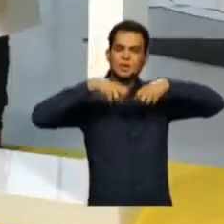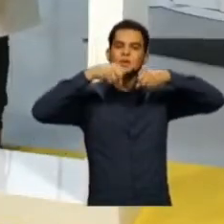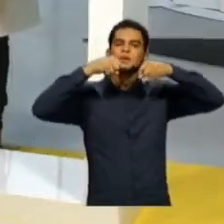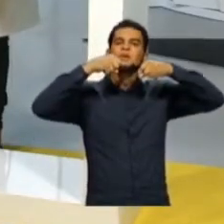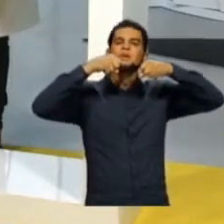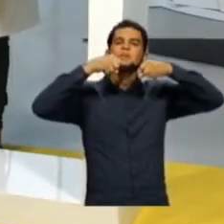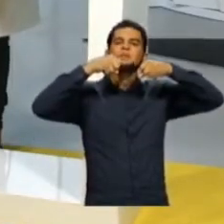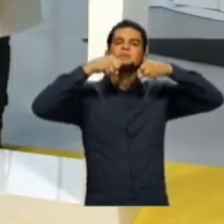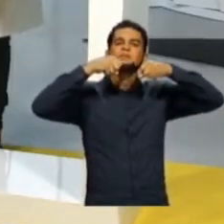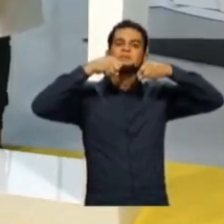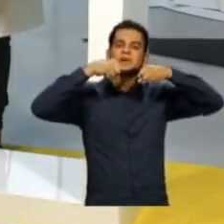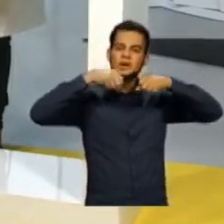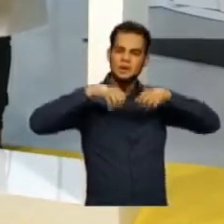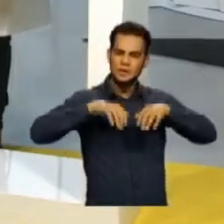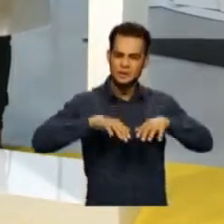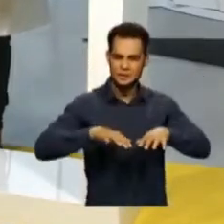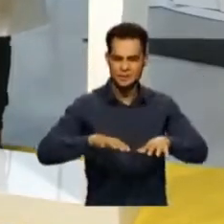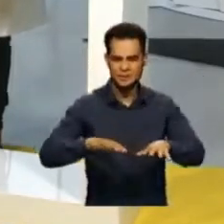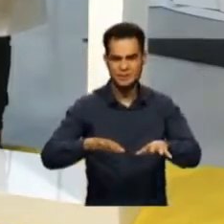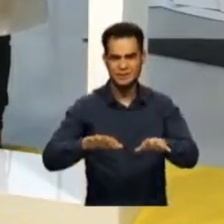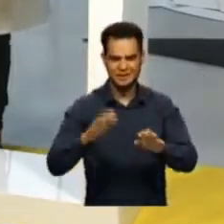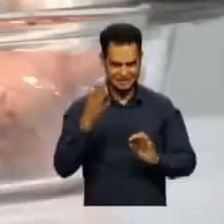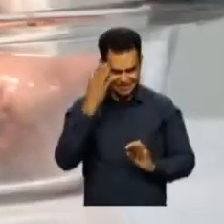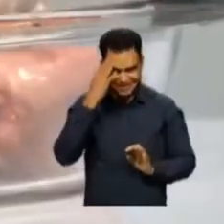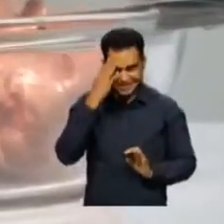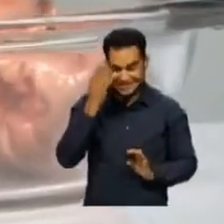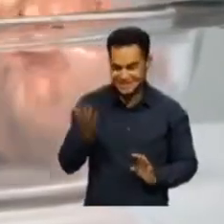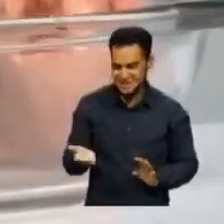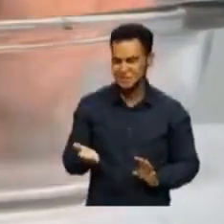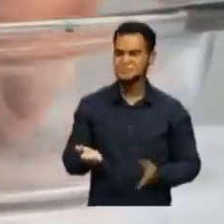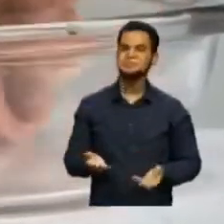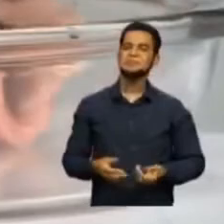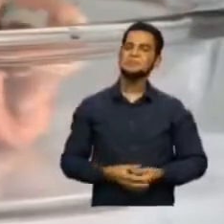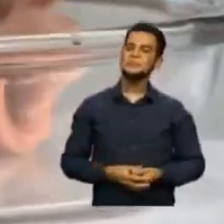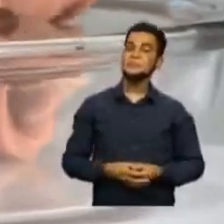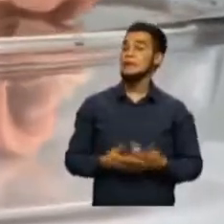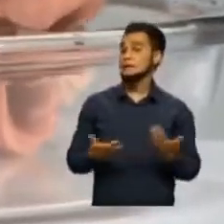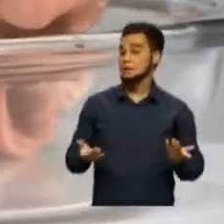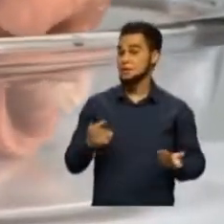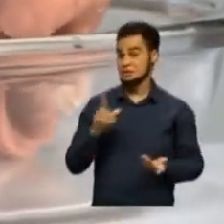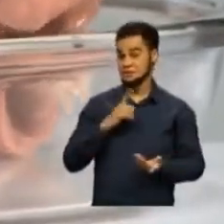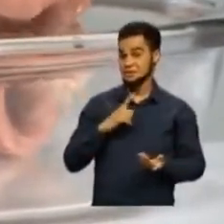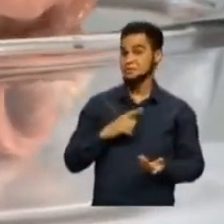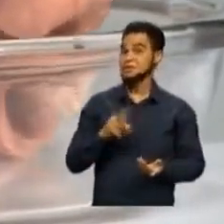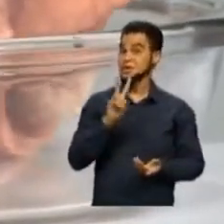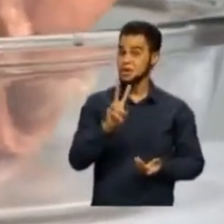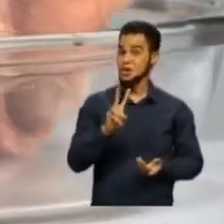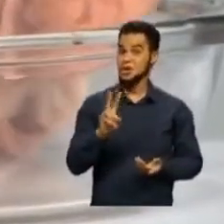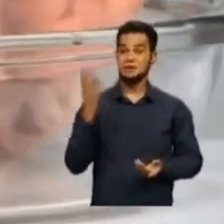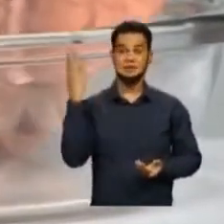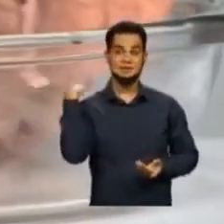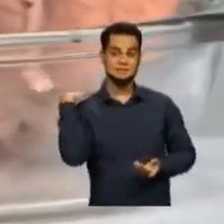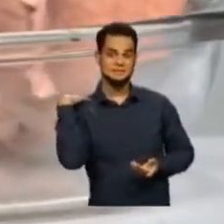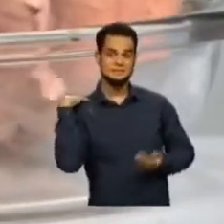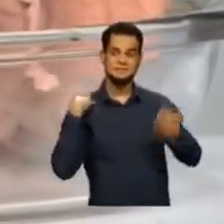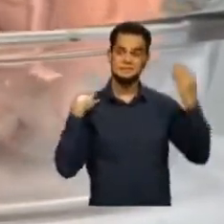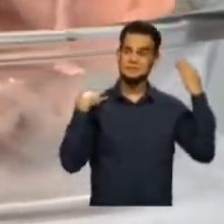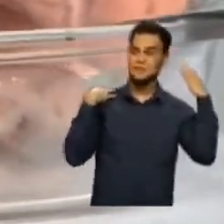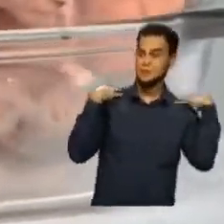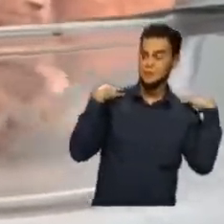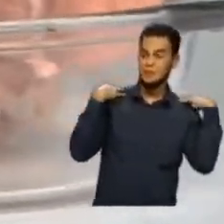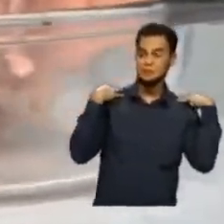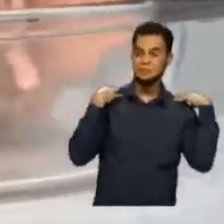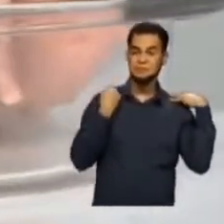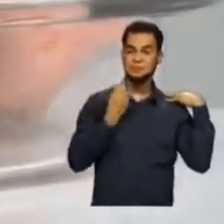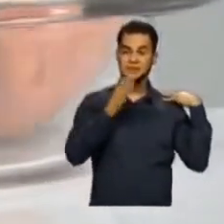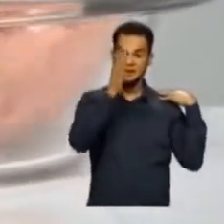ficar mais vazio. Então, nós temos dois pulmões e existe um espaço entre um pulmão e outro que a